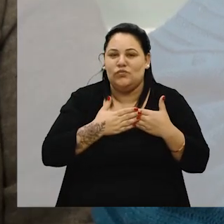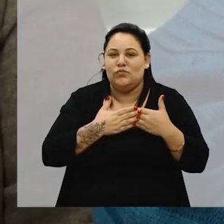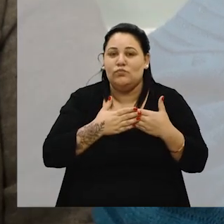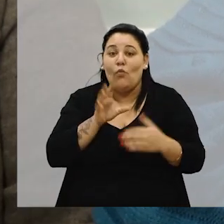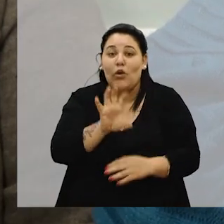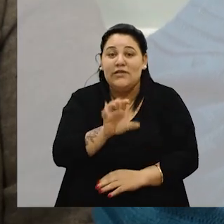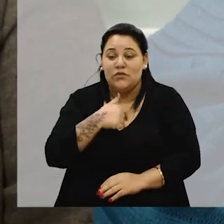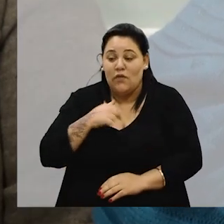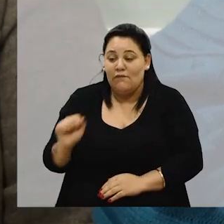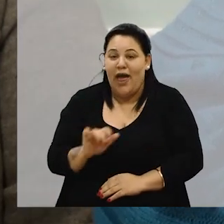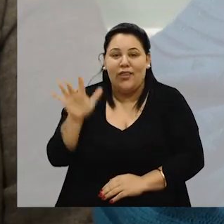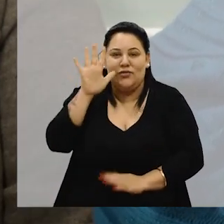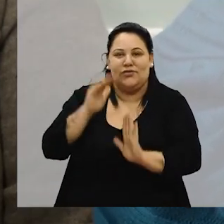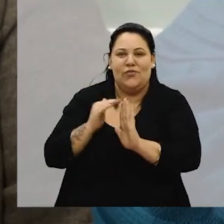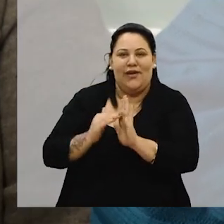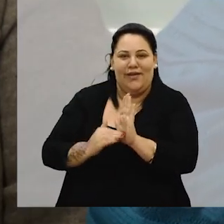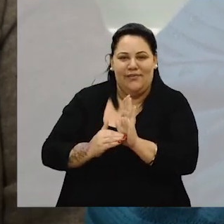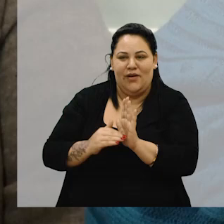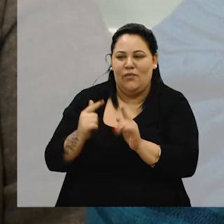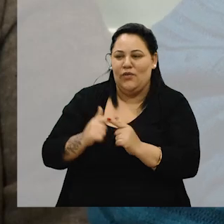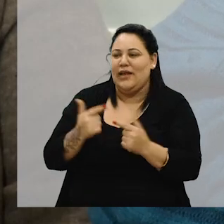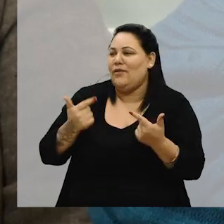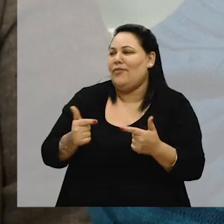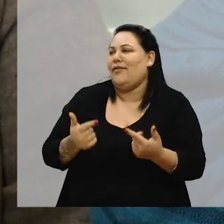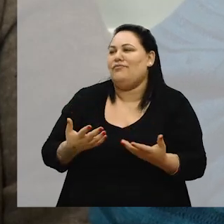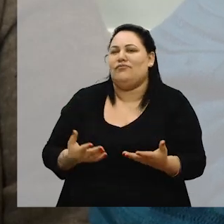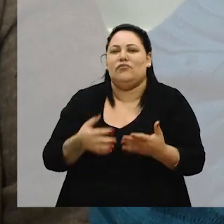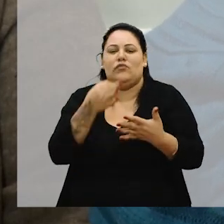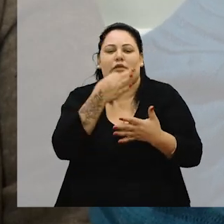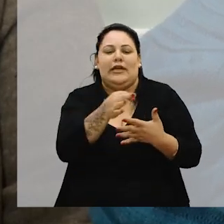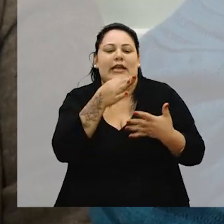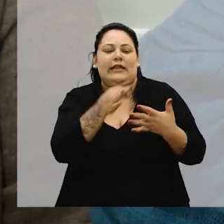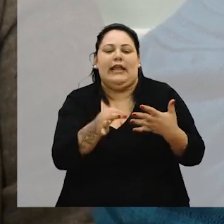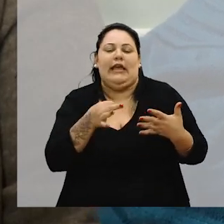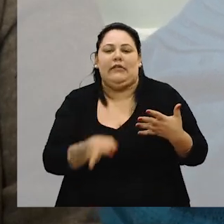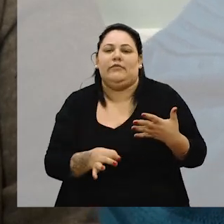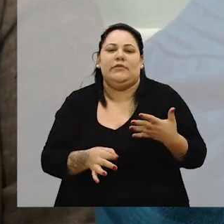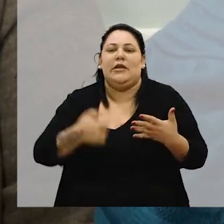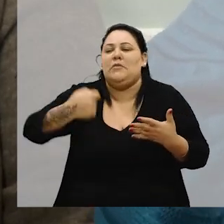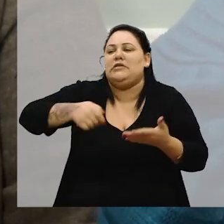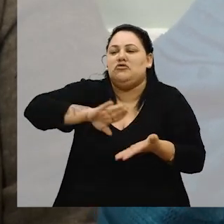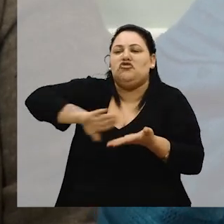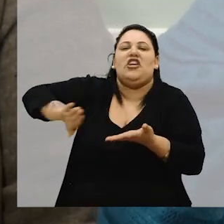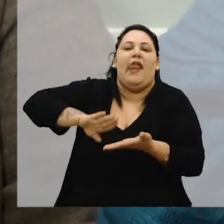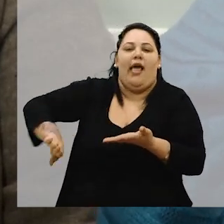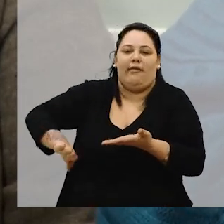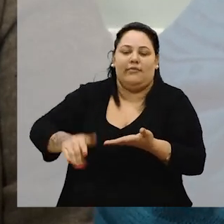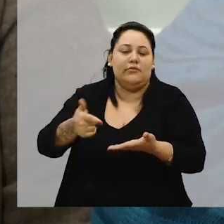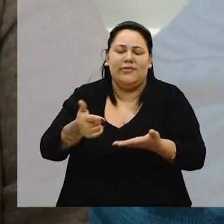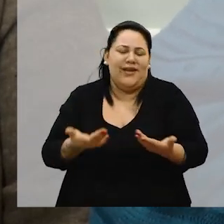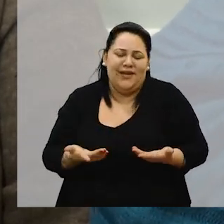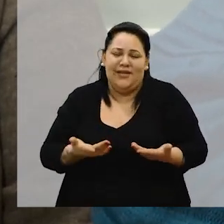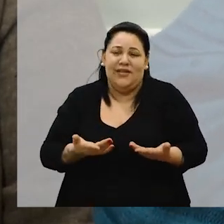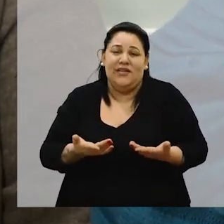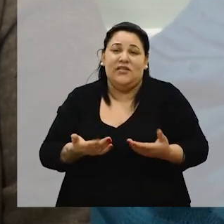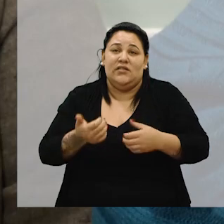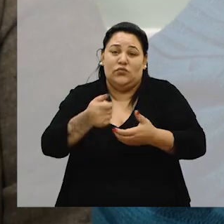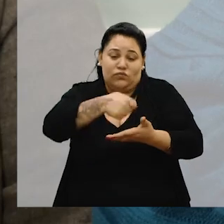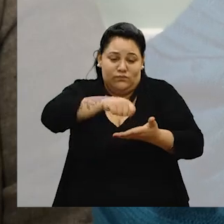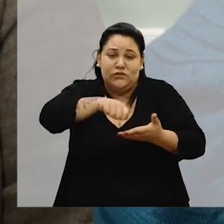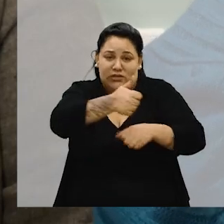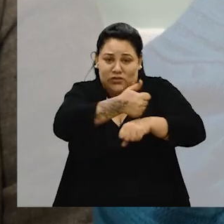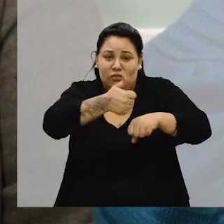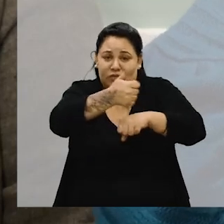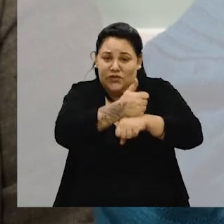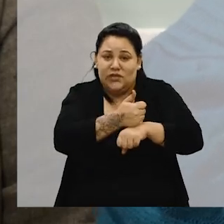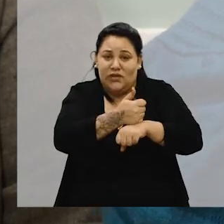o programa também. Justamente porque não existe um critério excludente, né? Então os autores